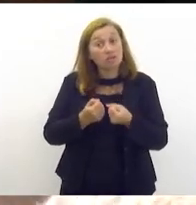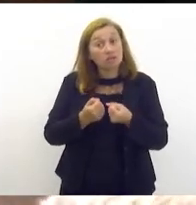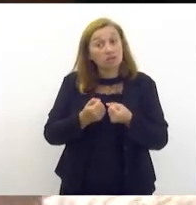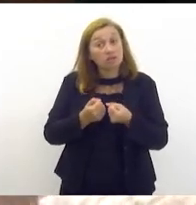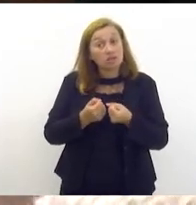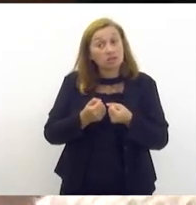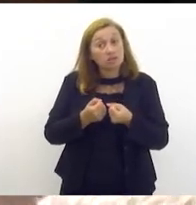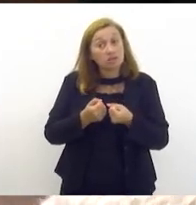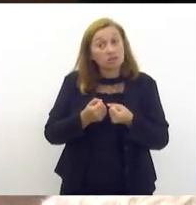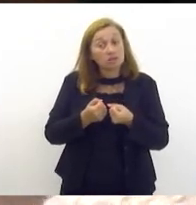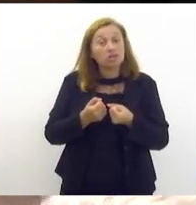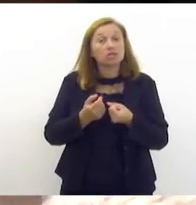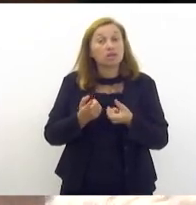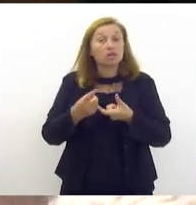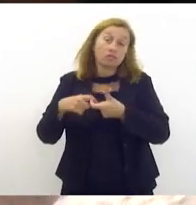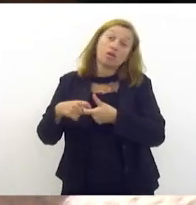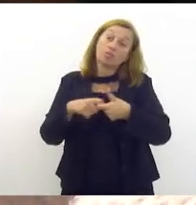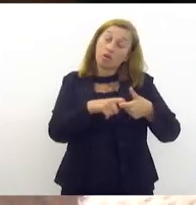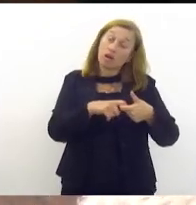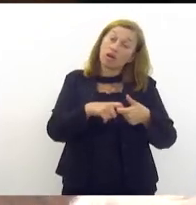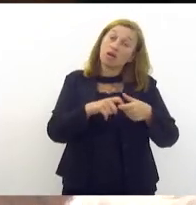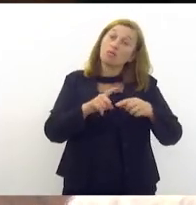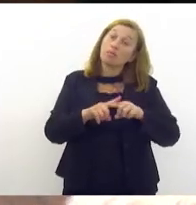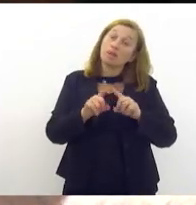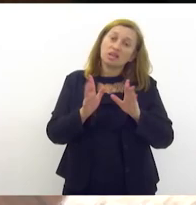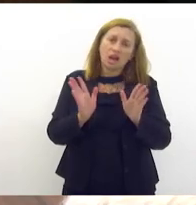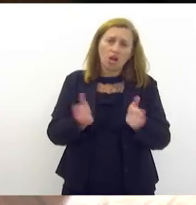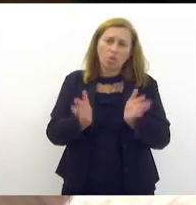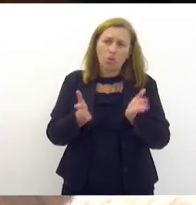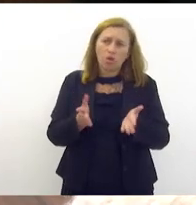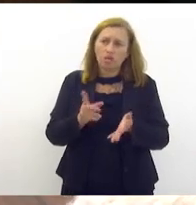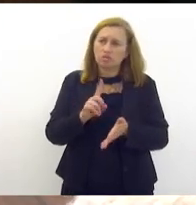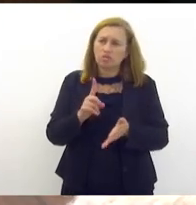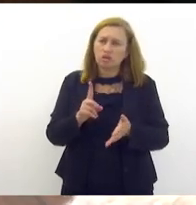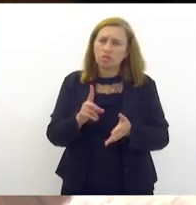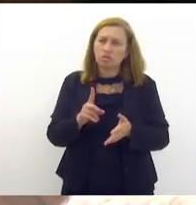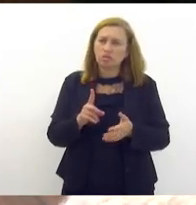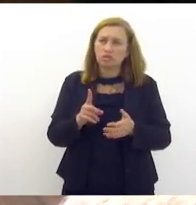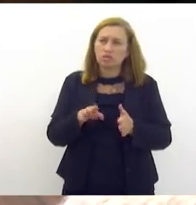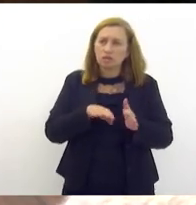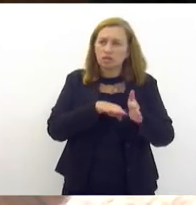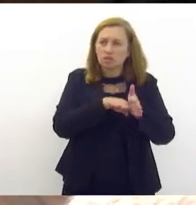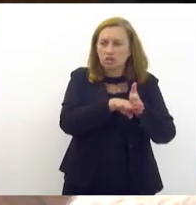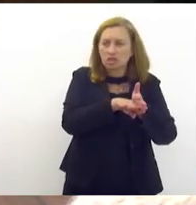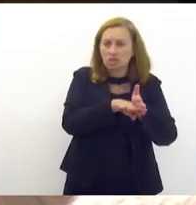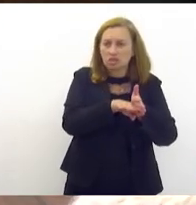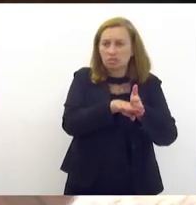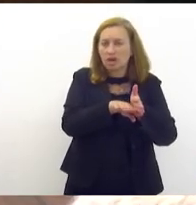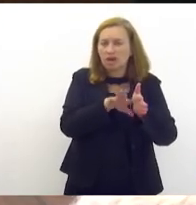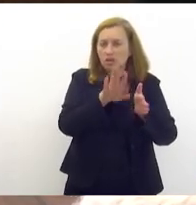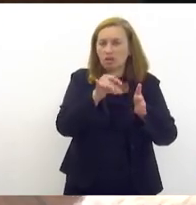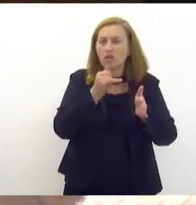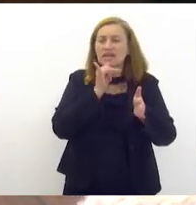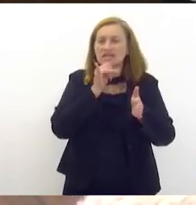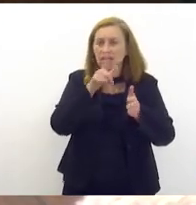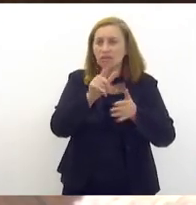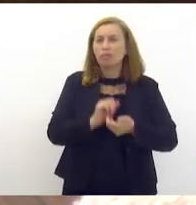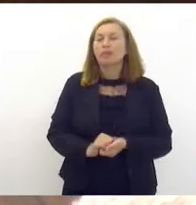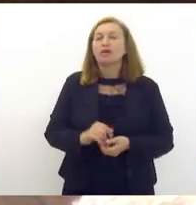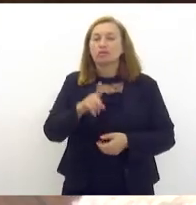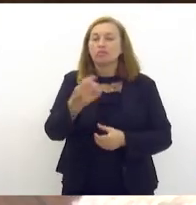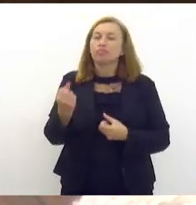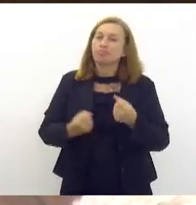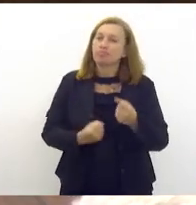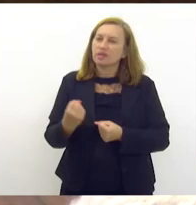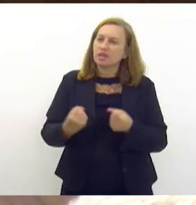ele está sujeito ali a ser rebocado. Agora, eu não considero estacionamento irregular, vou dar um exemplo para o senhor. Você pega seu carro,